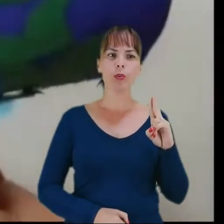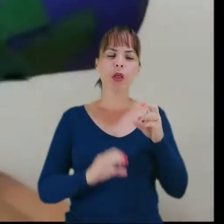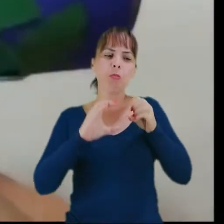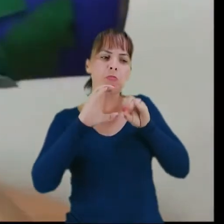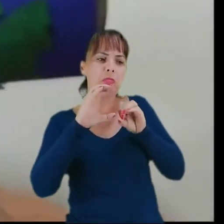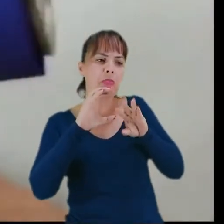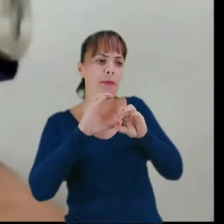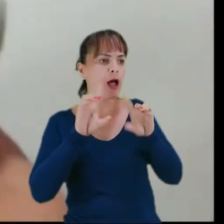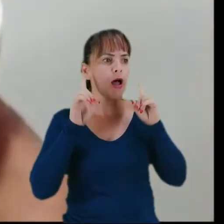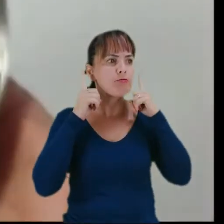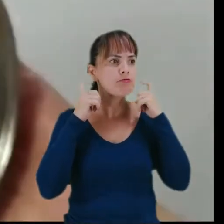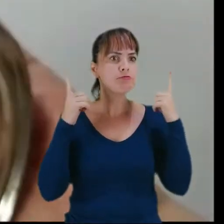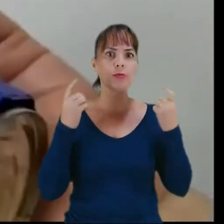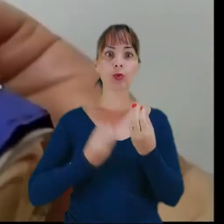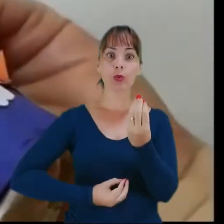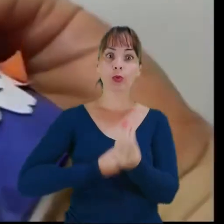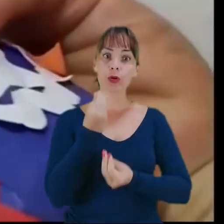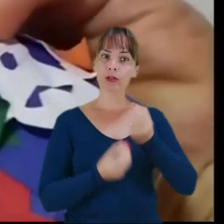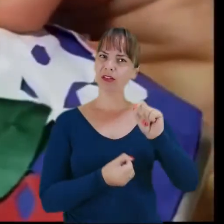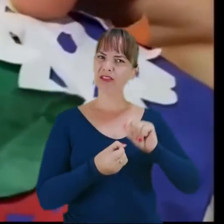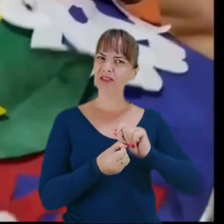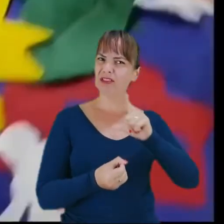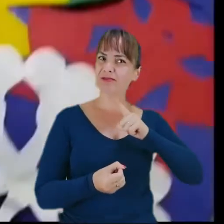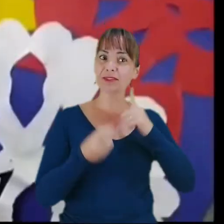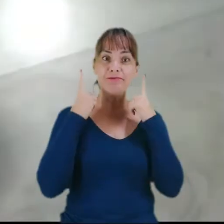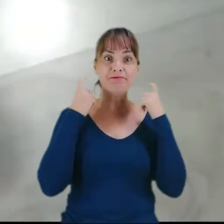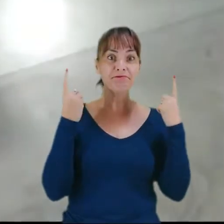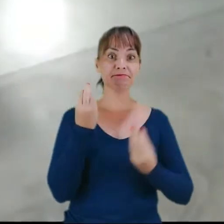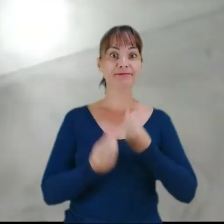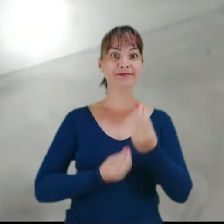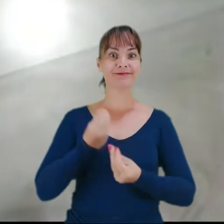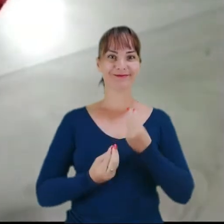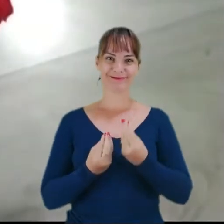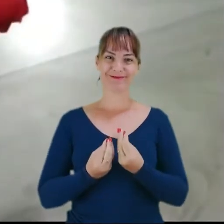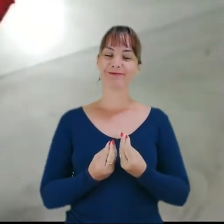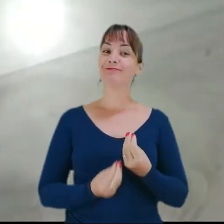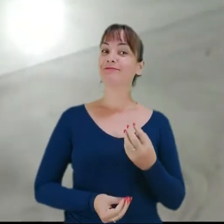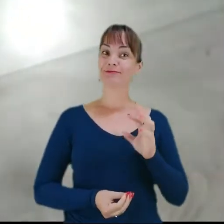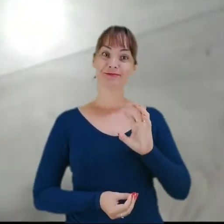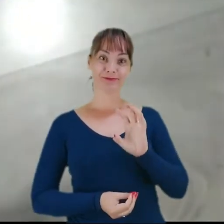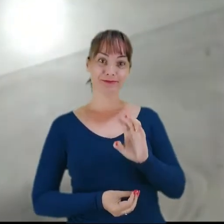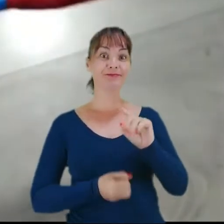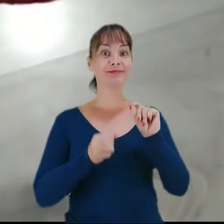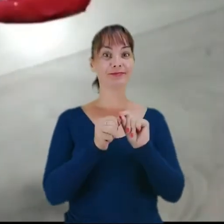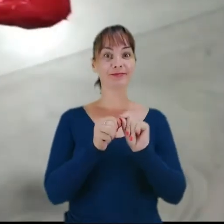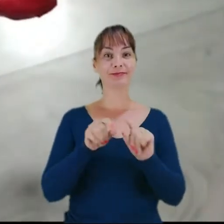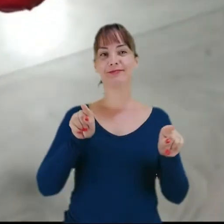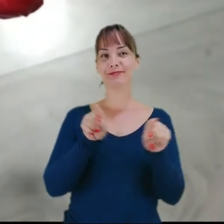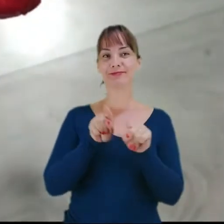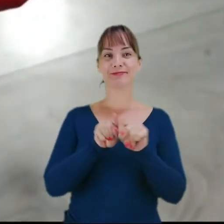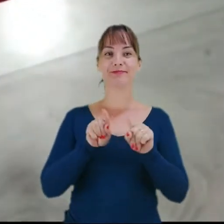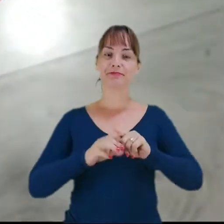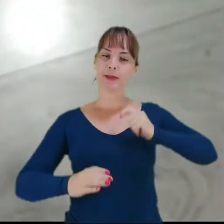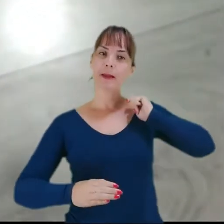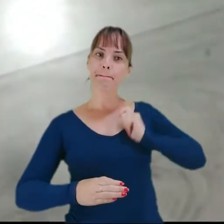sonoro, como que eu faço para produzir sons com ele? Para isso, eu fiz também